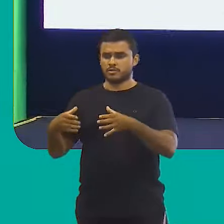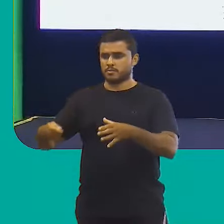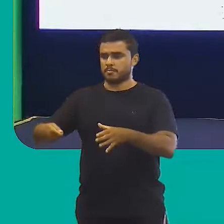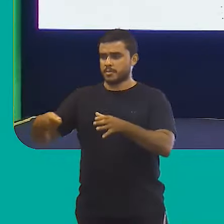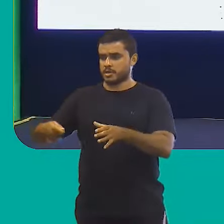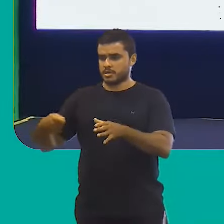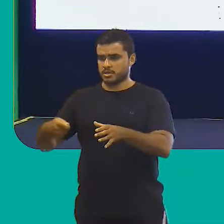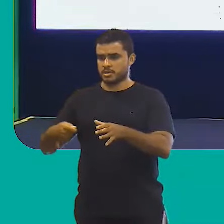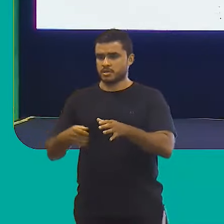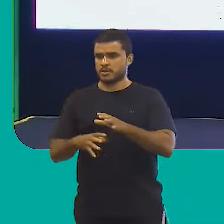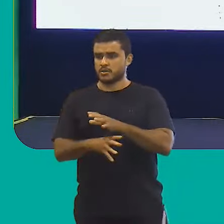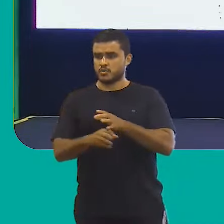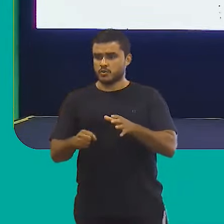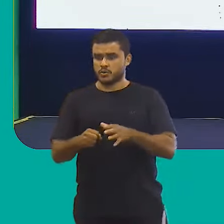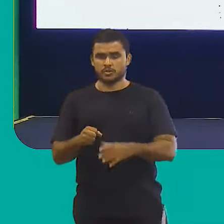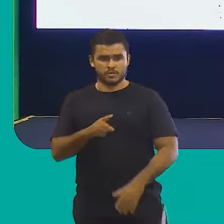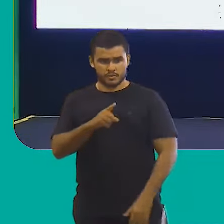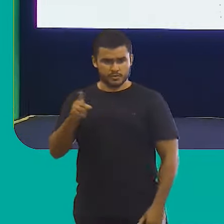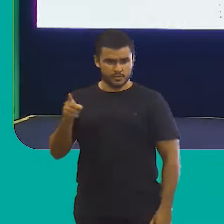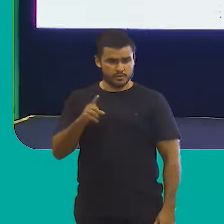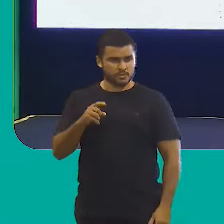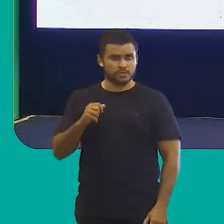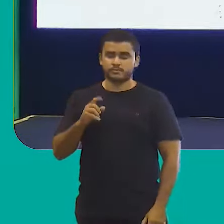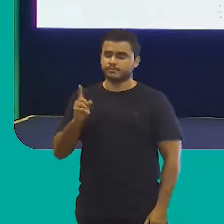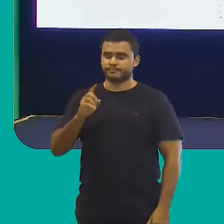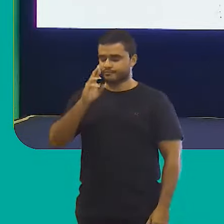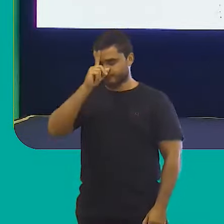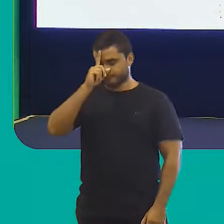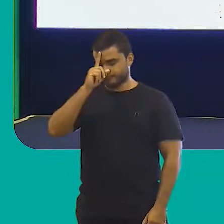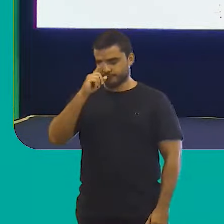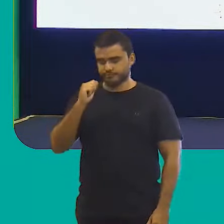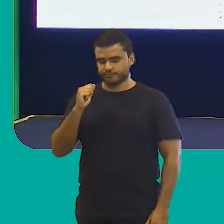ouviu falar em panela? Aliás, panela não,